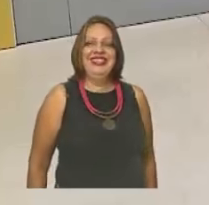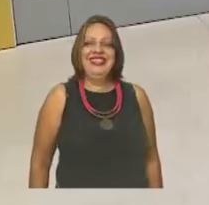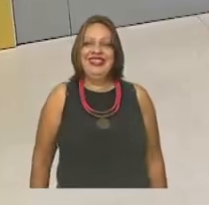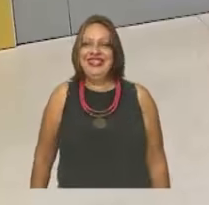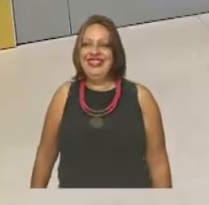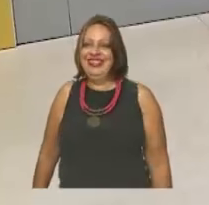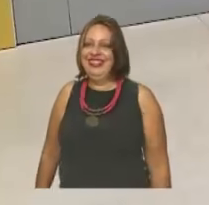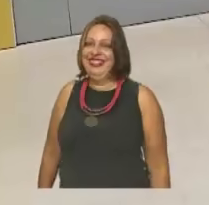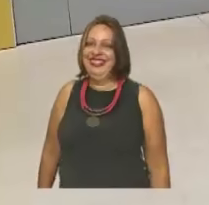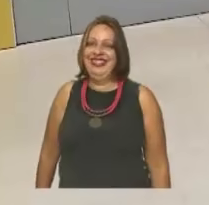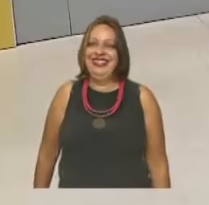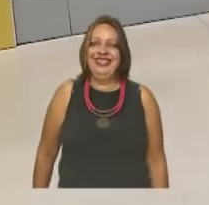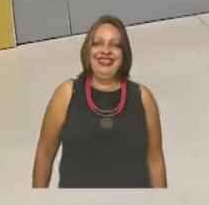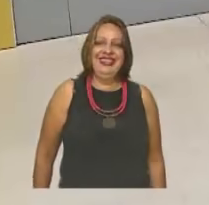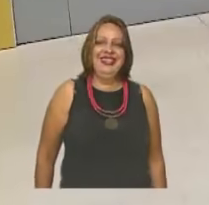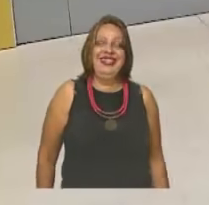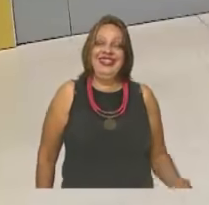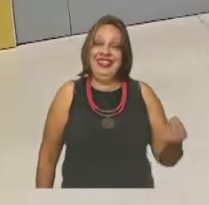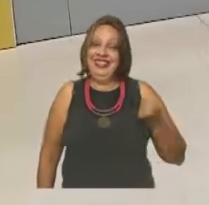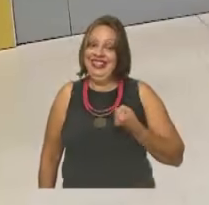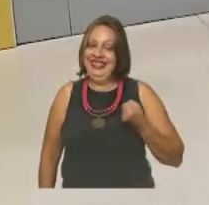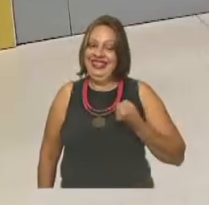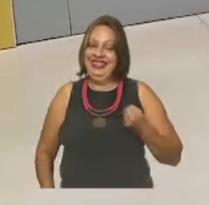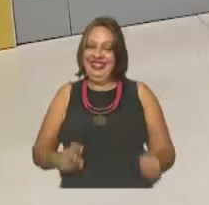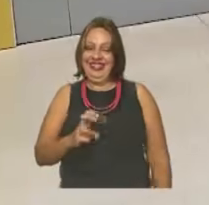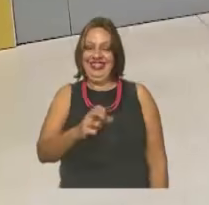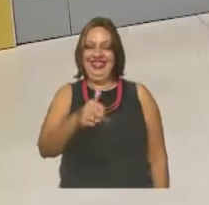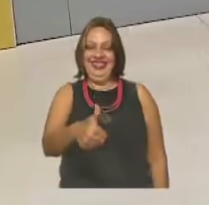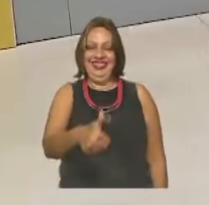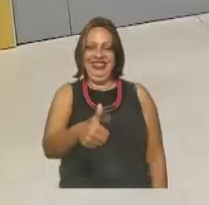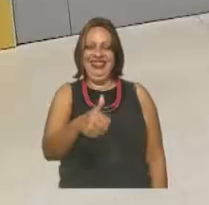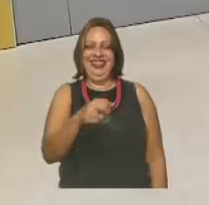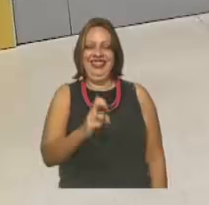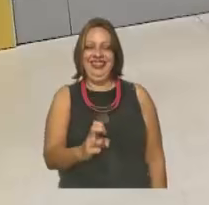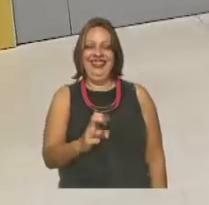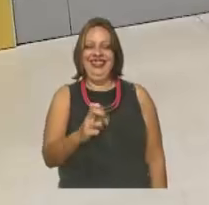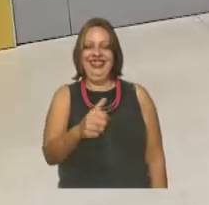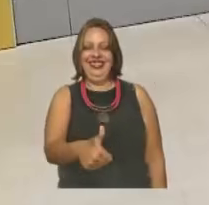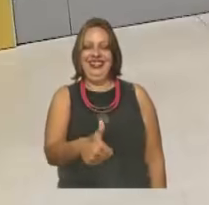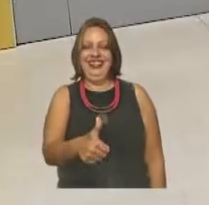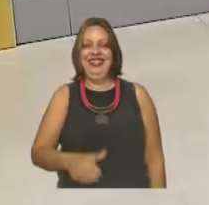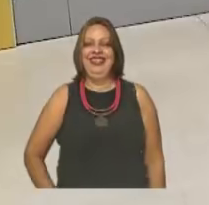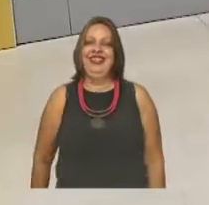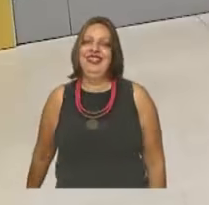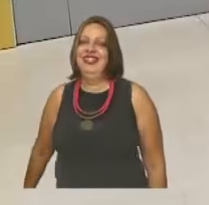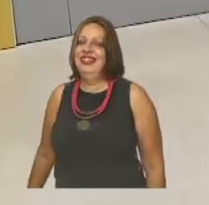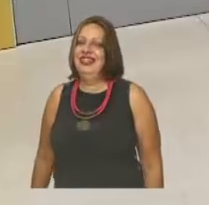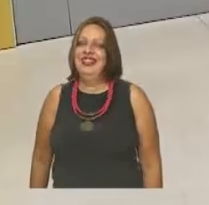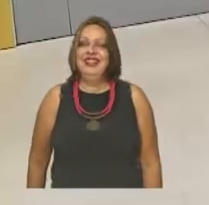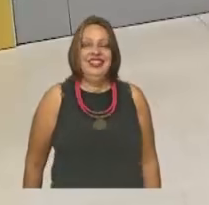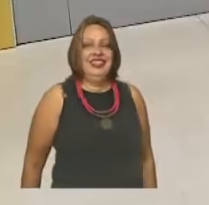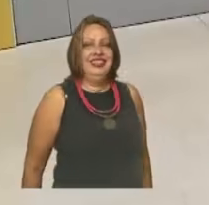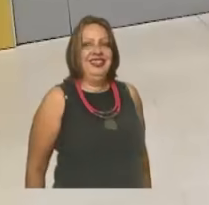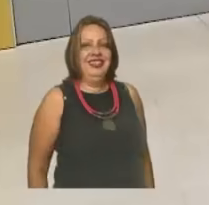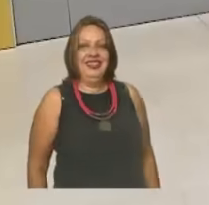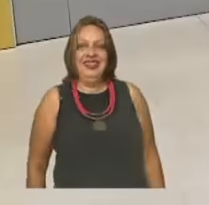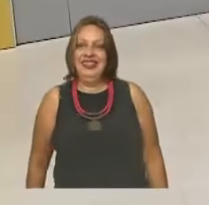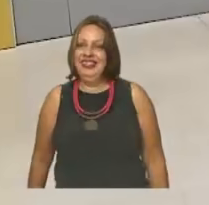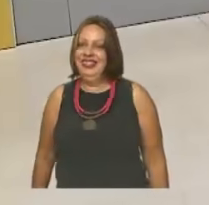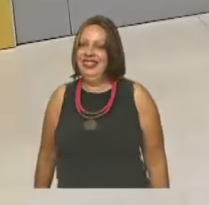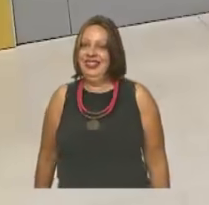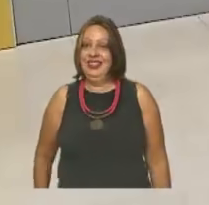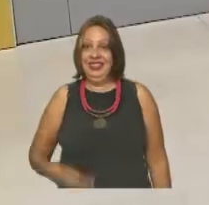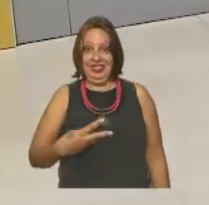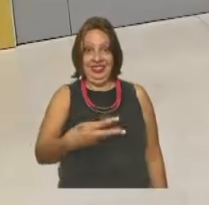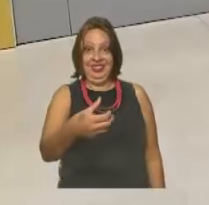da vez. Subiu também a de número 51. 51 tá sorteado, tá valendo 51